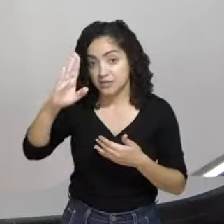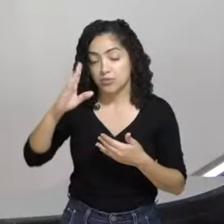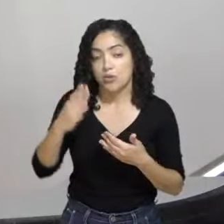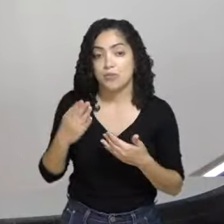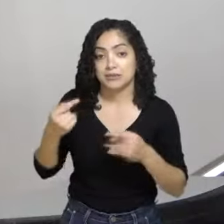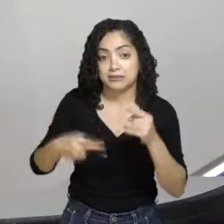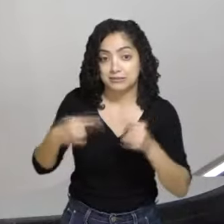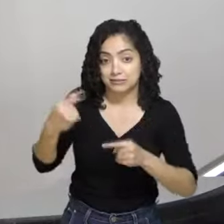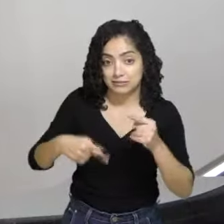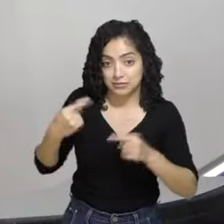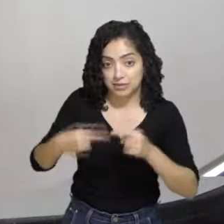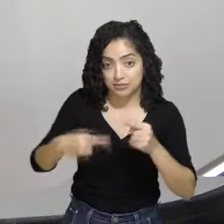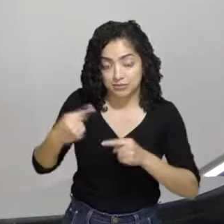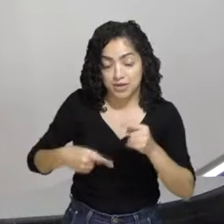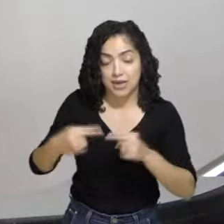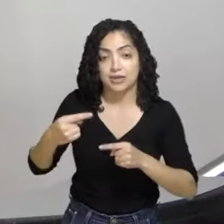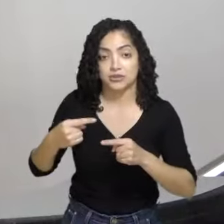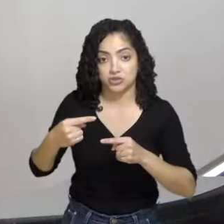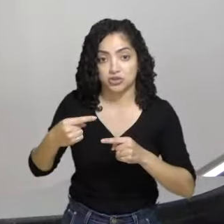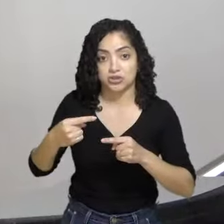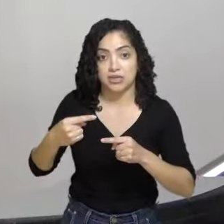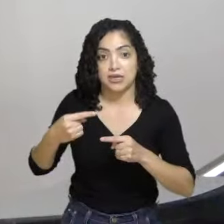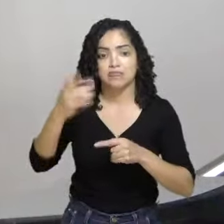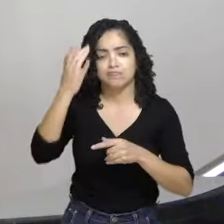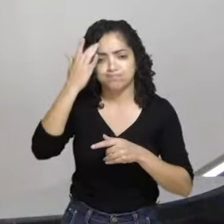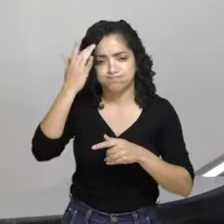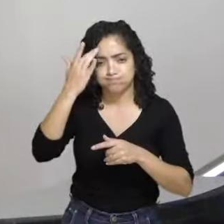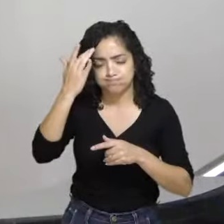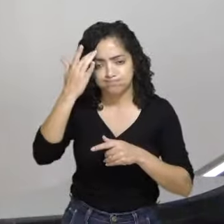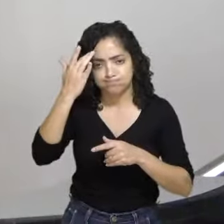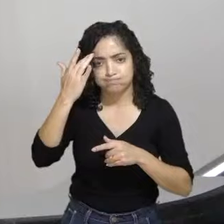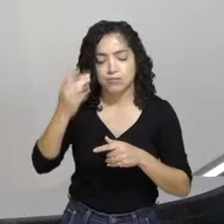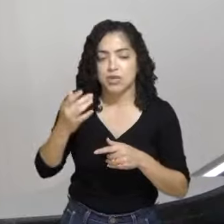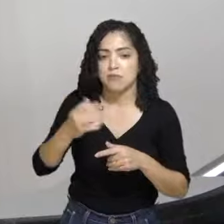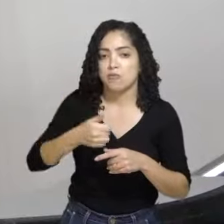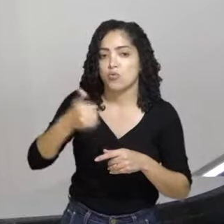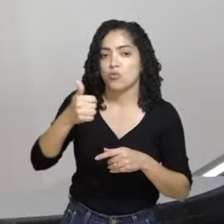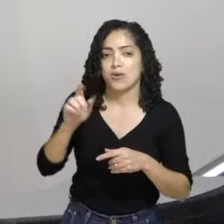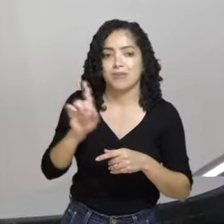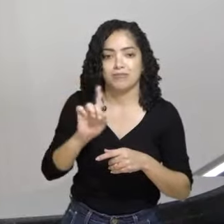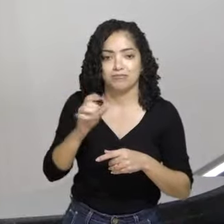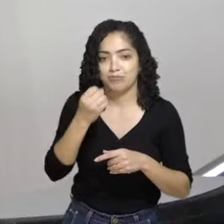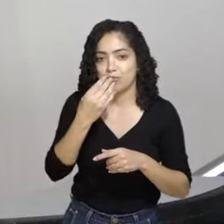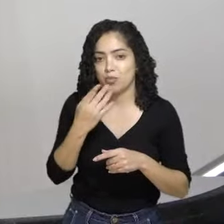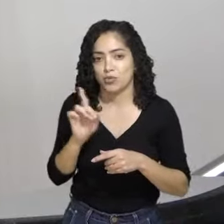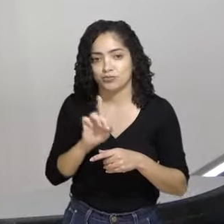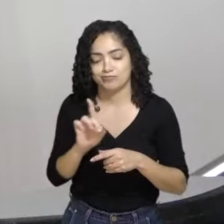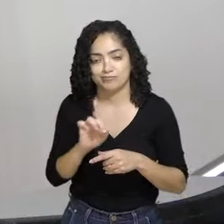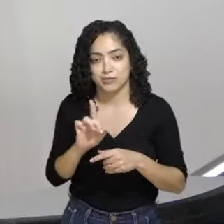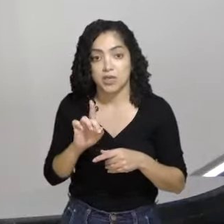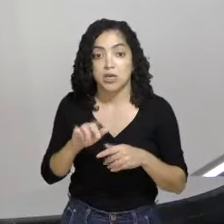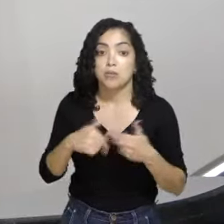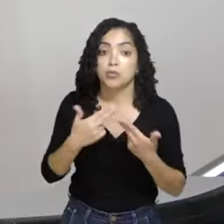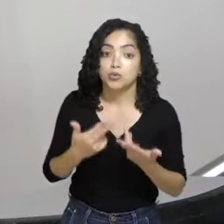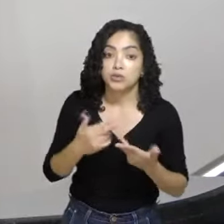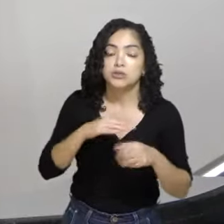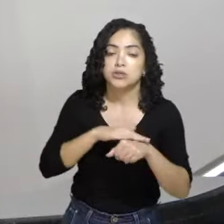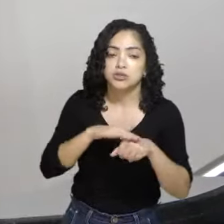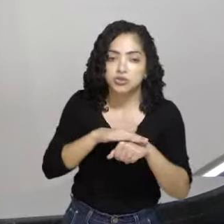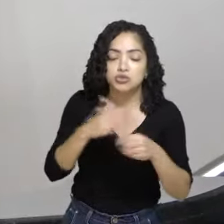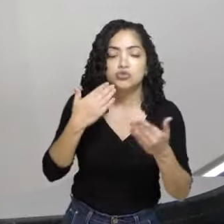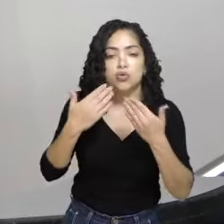debate, o convencimento e o amadurecimento, não é o melhor encaminhamento. Por isso que nós conversamos na